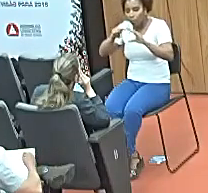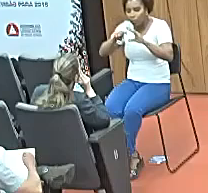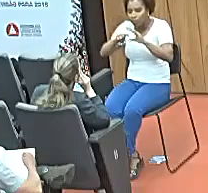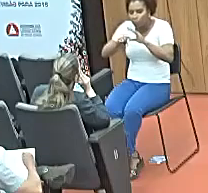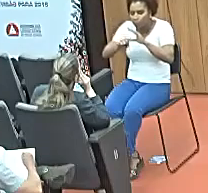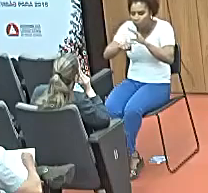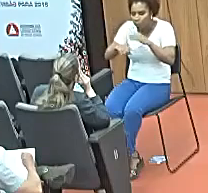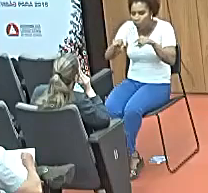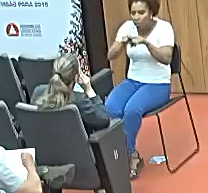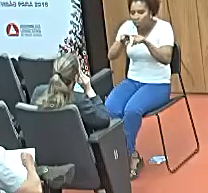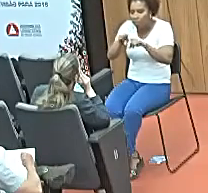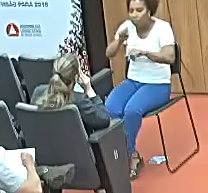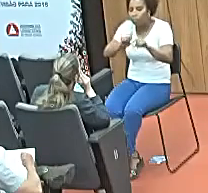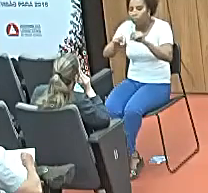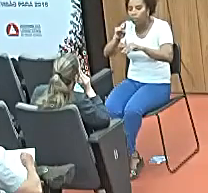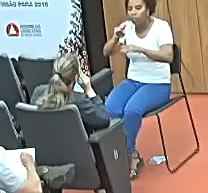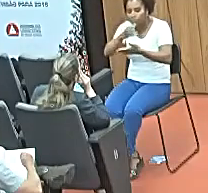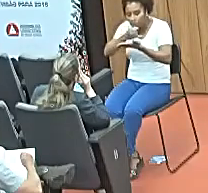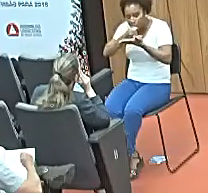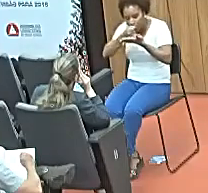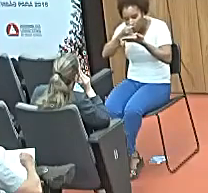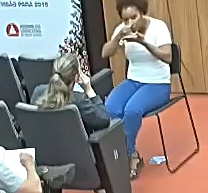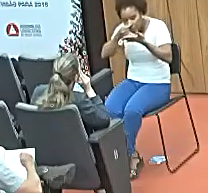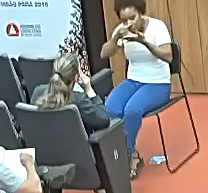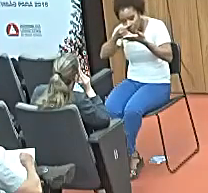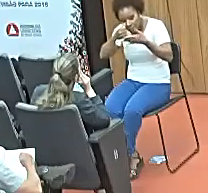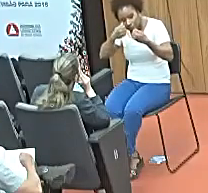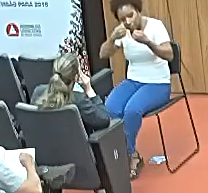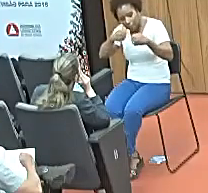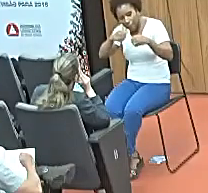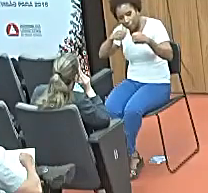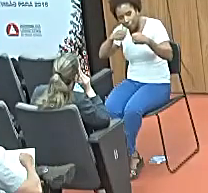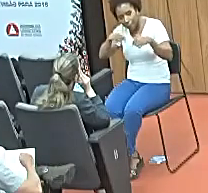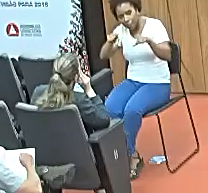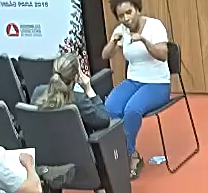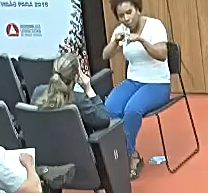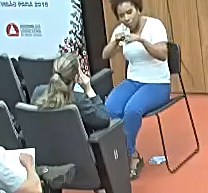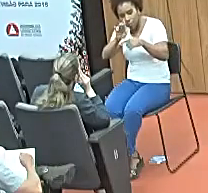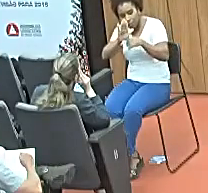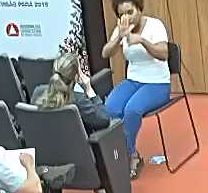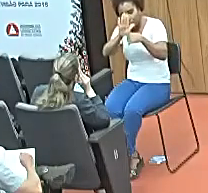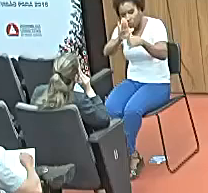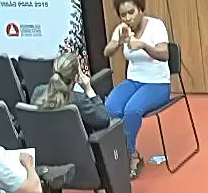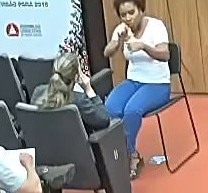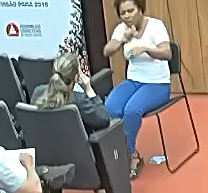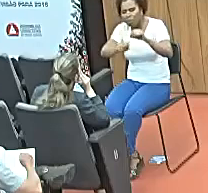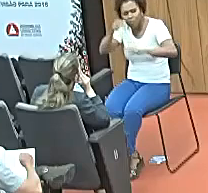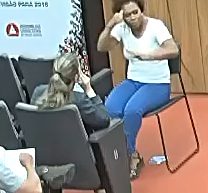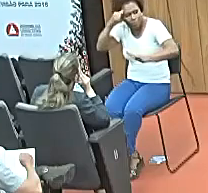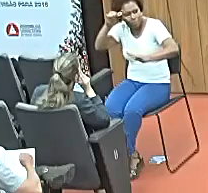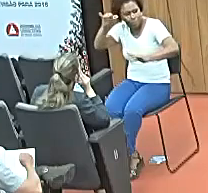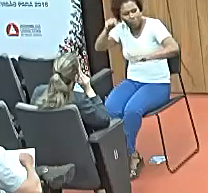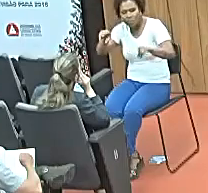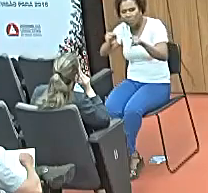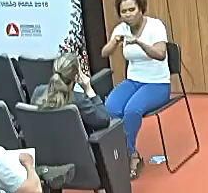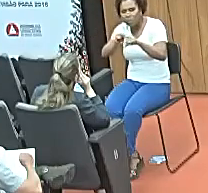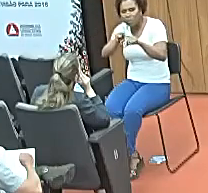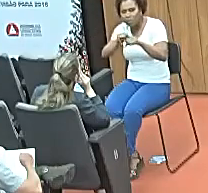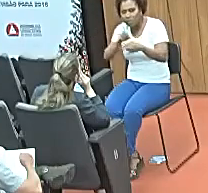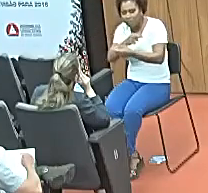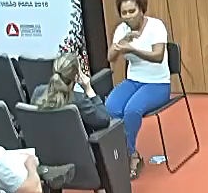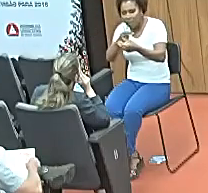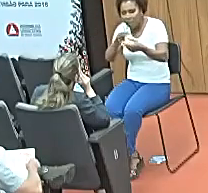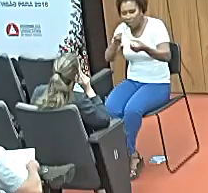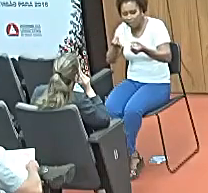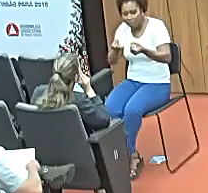também precisa de um grande apoio para coibir o tráfico de drogas que cada vez mais como jade se faz cada vez mais